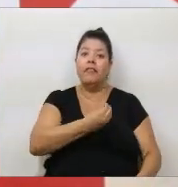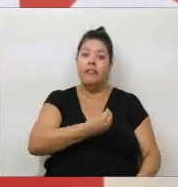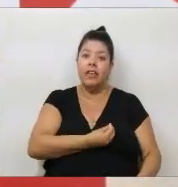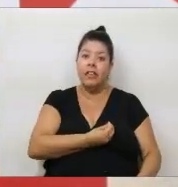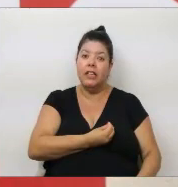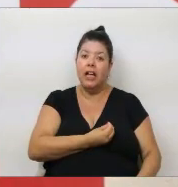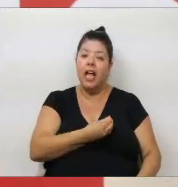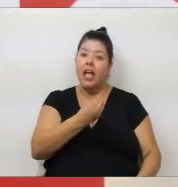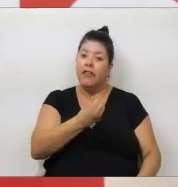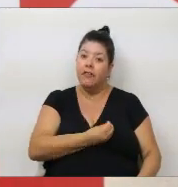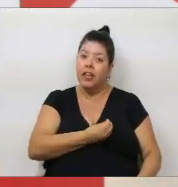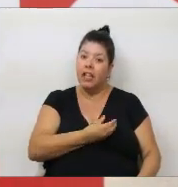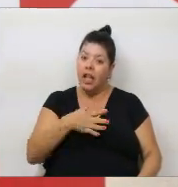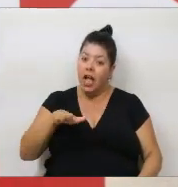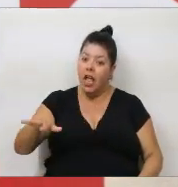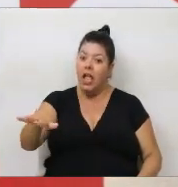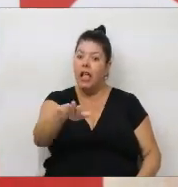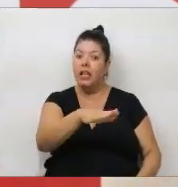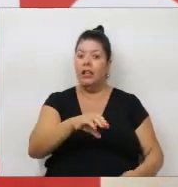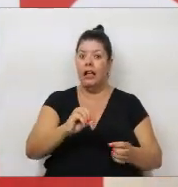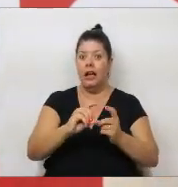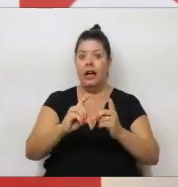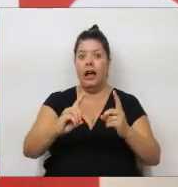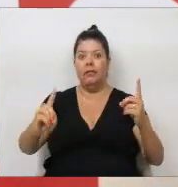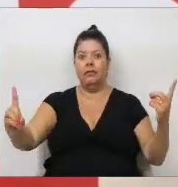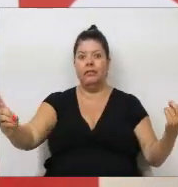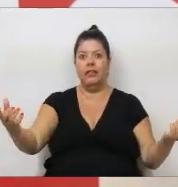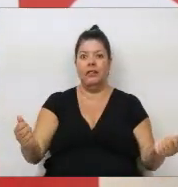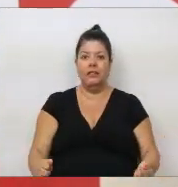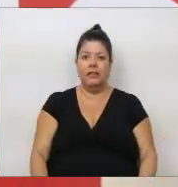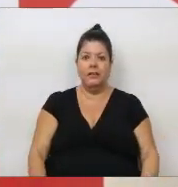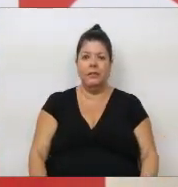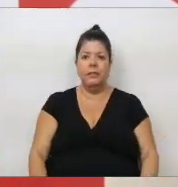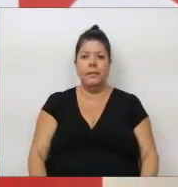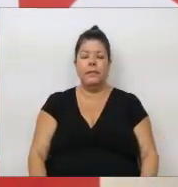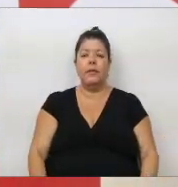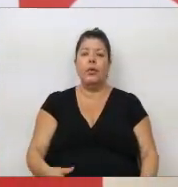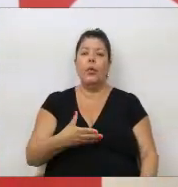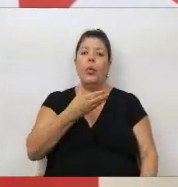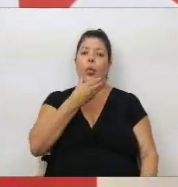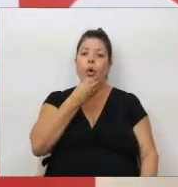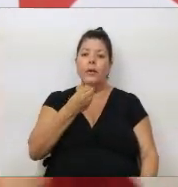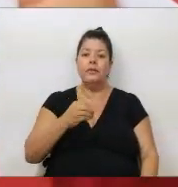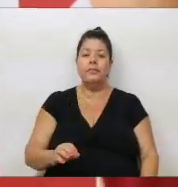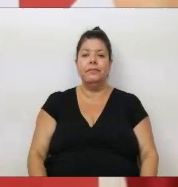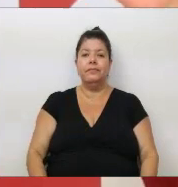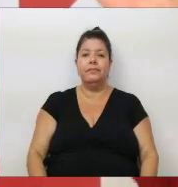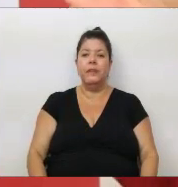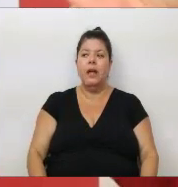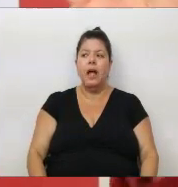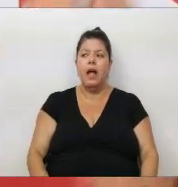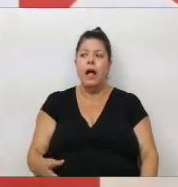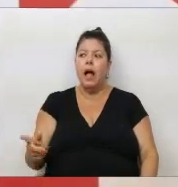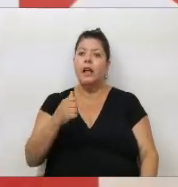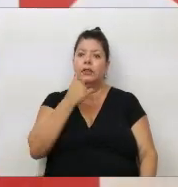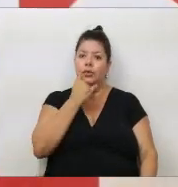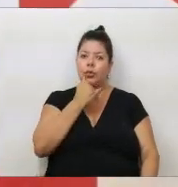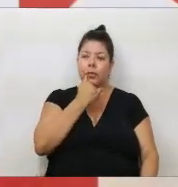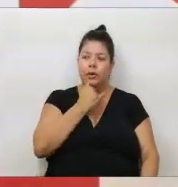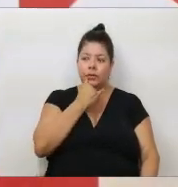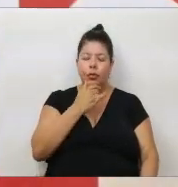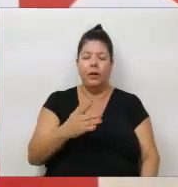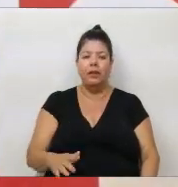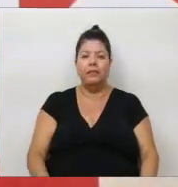e preservação da cidade tão bonita que é a Imbituba. Sem deixar de manter... Eu só não falei, Kleber, desculpa,